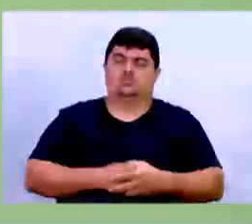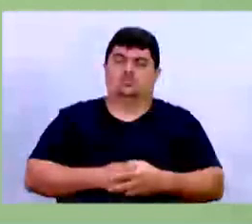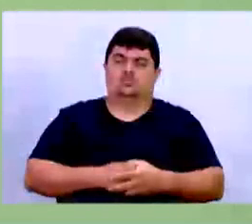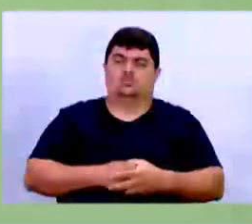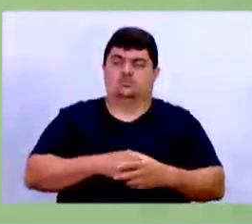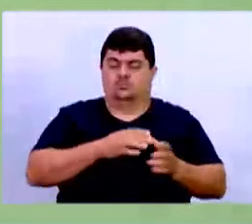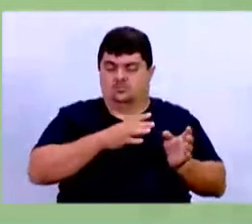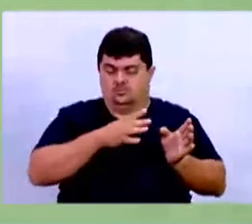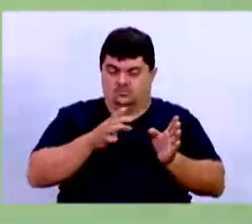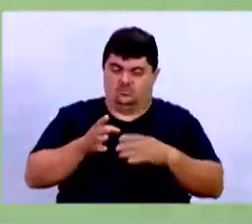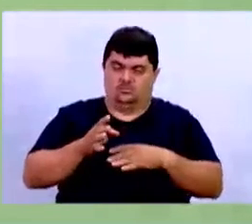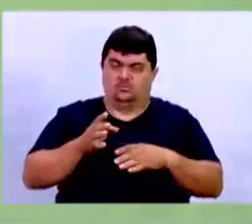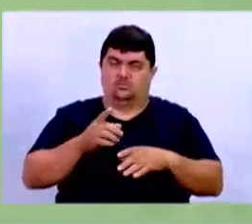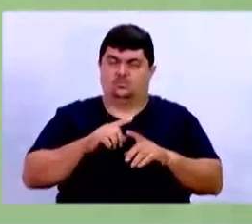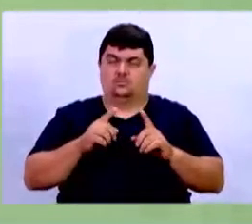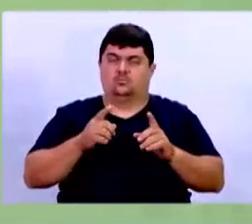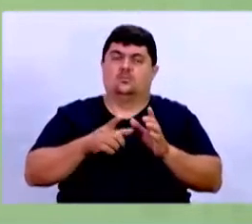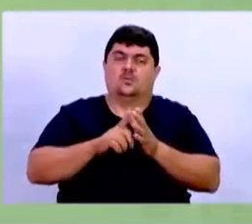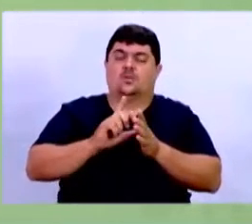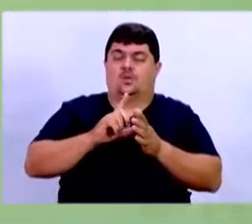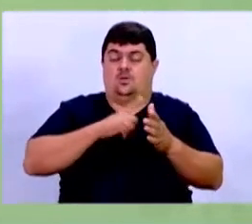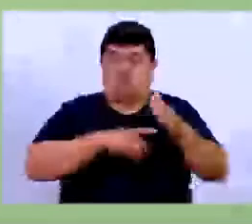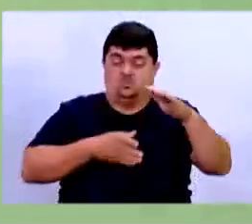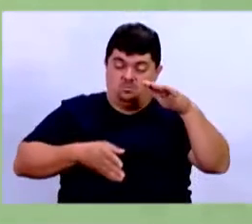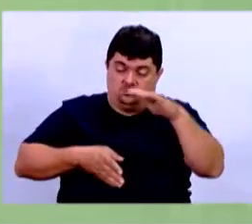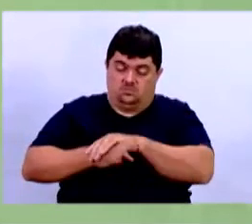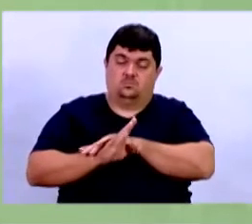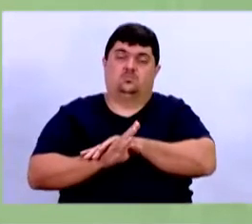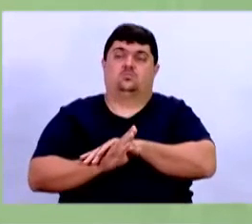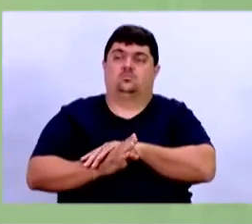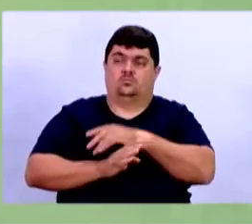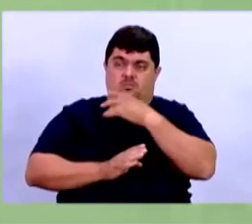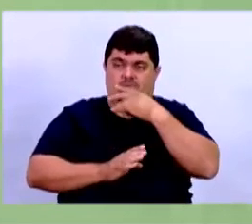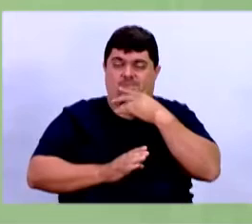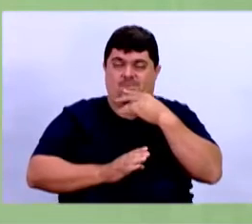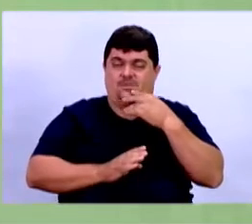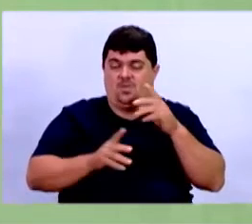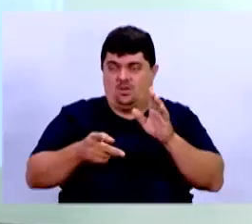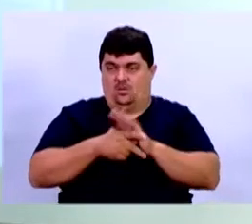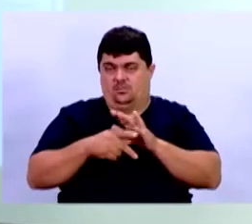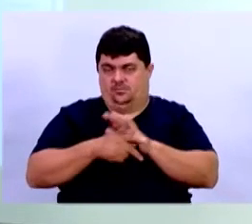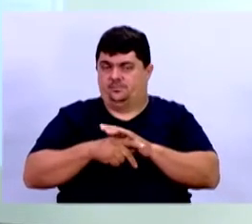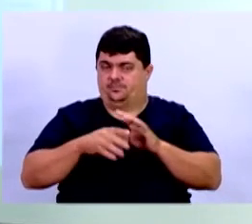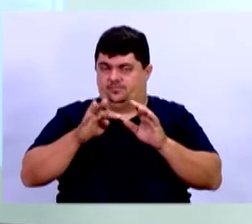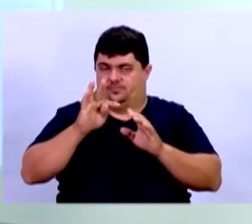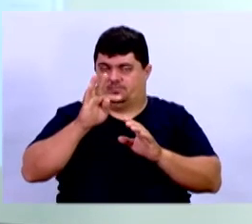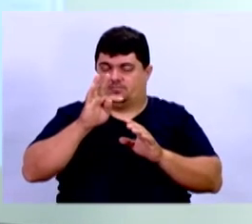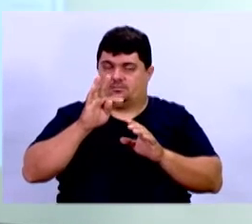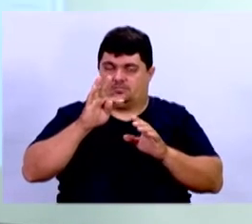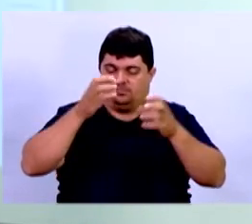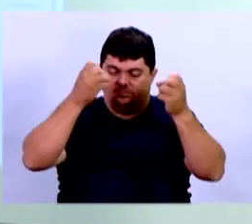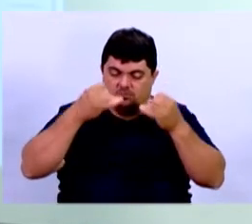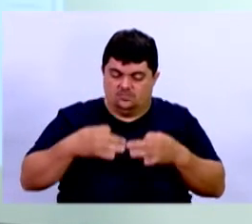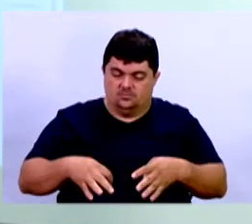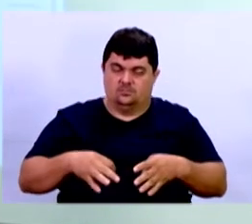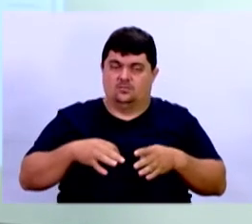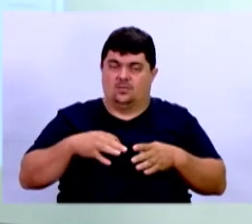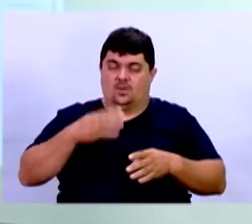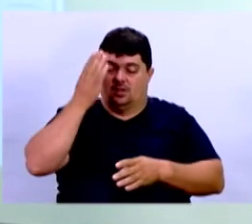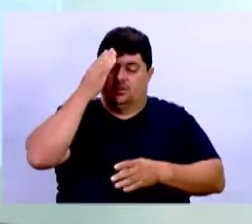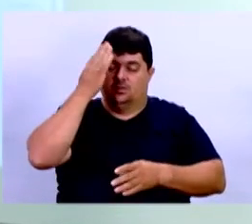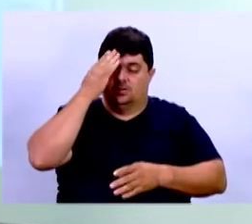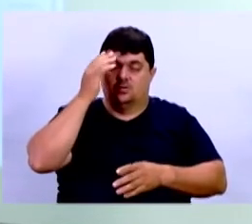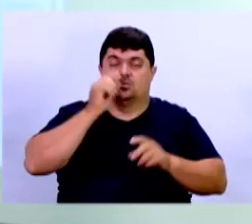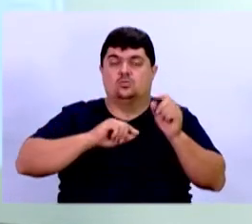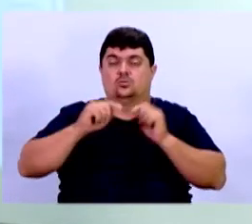tutorial, mas antes de fato entrarmos no tutorial, nos 3 tópicozinhos que eu coloquei, vamos